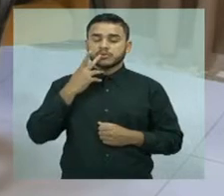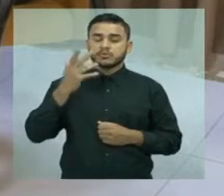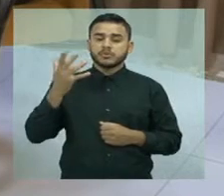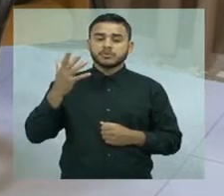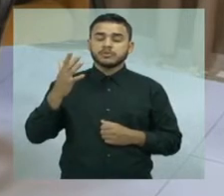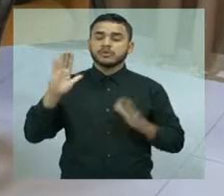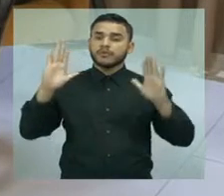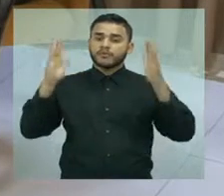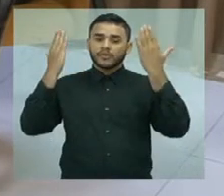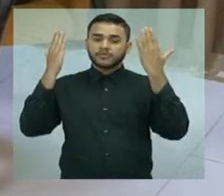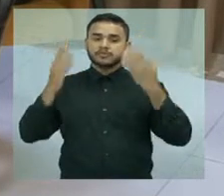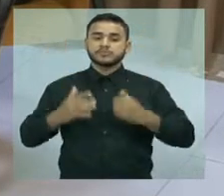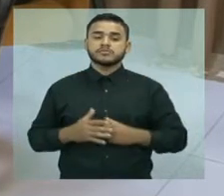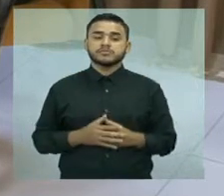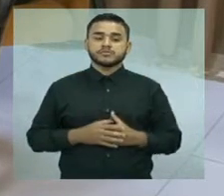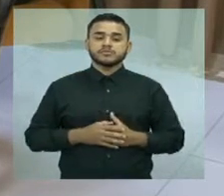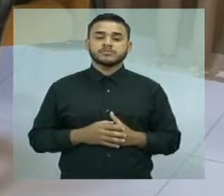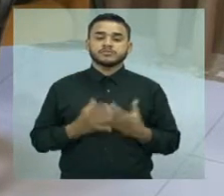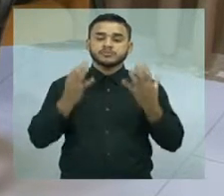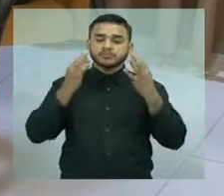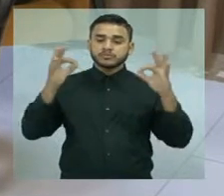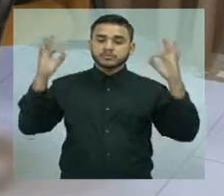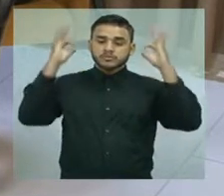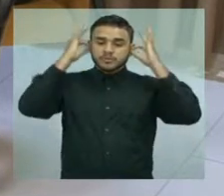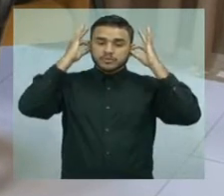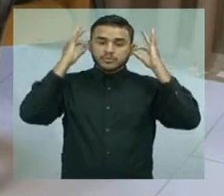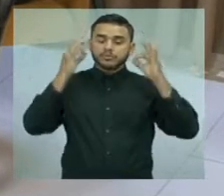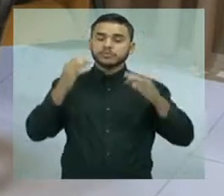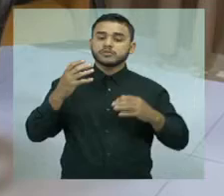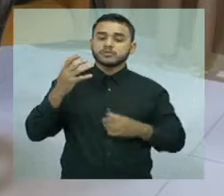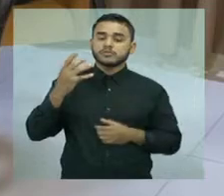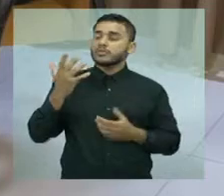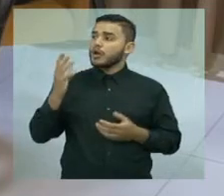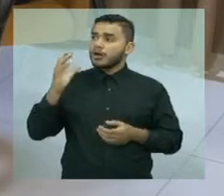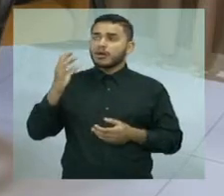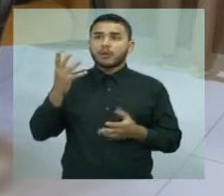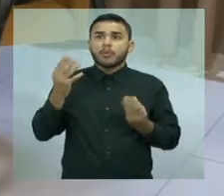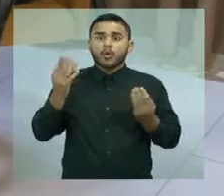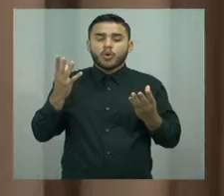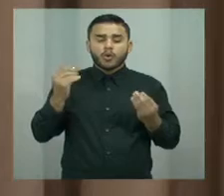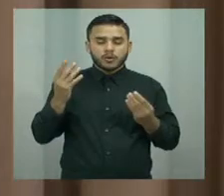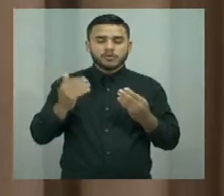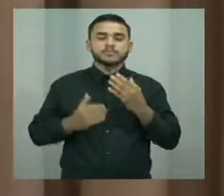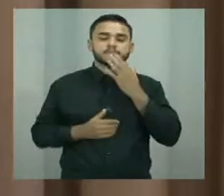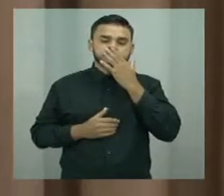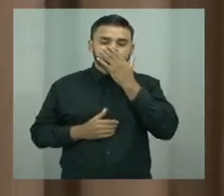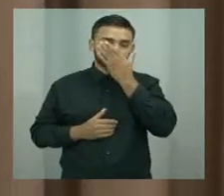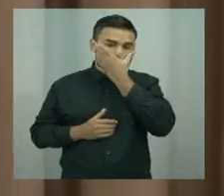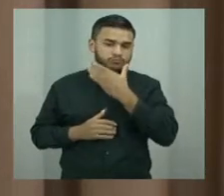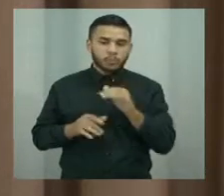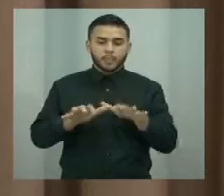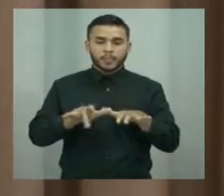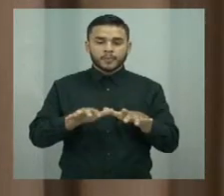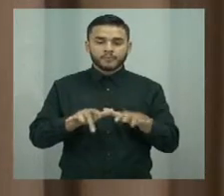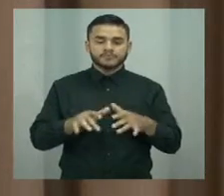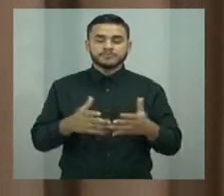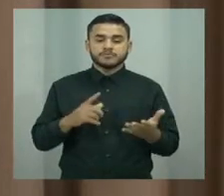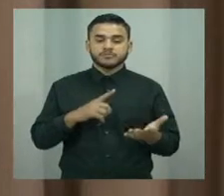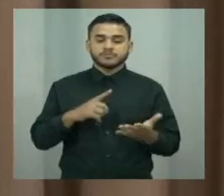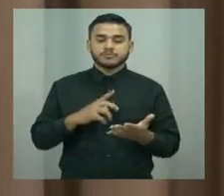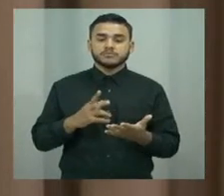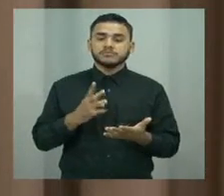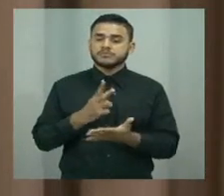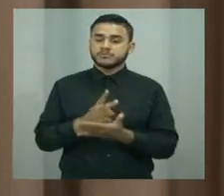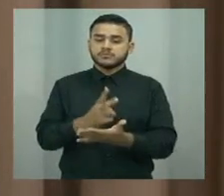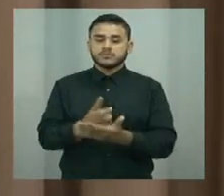a som, utilizando o simples fone de ouvido, exposição a som usando o computador, exposição a